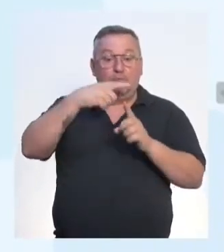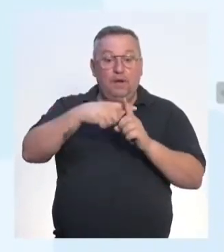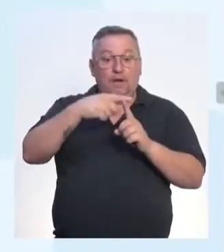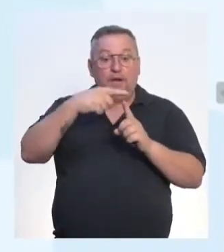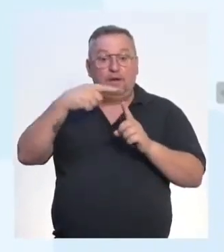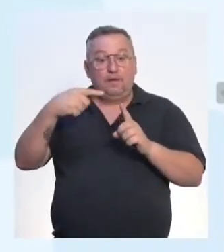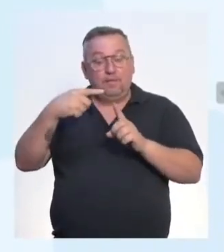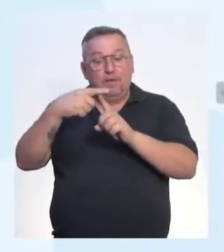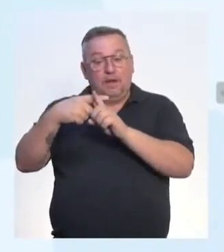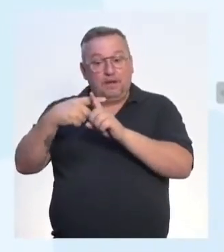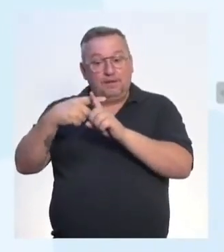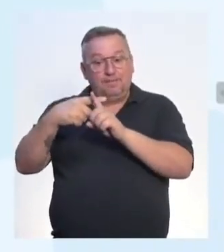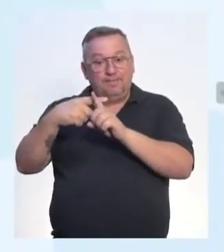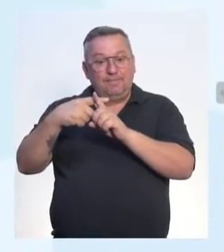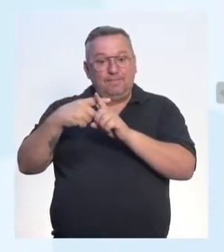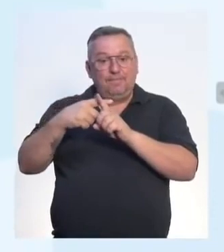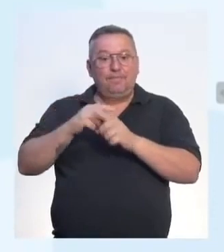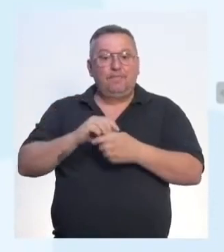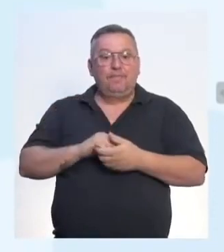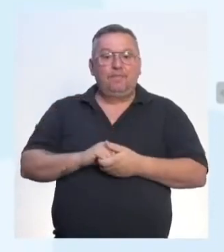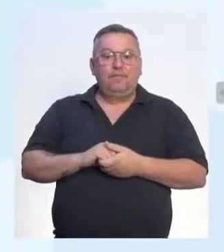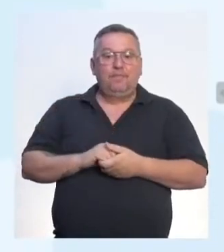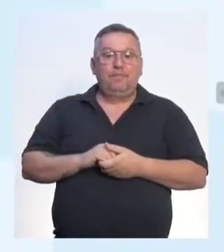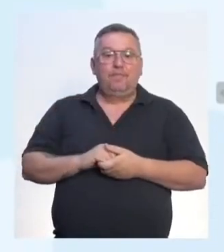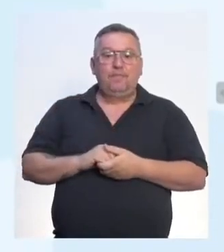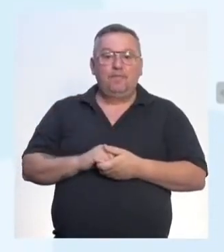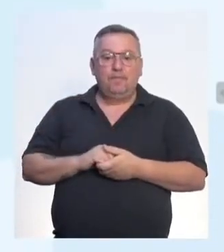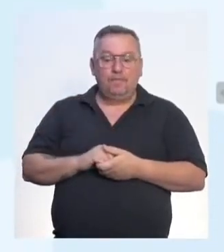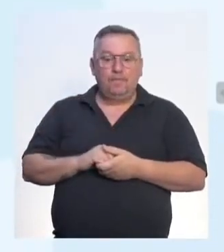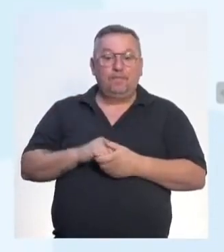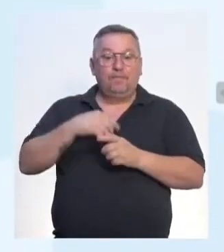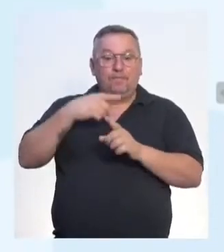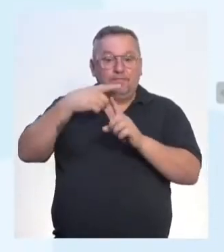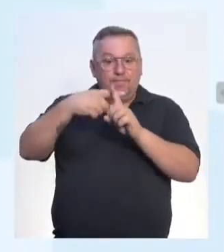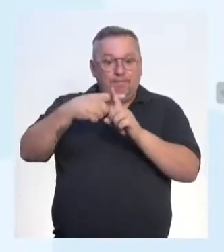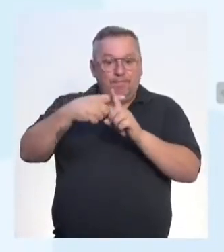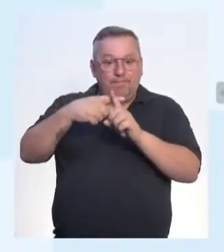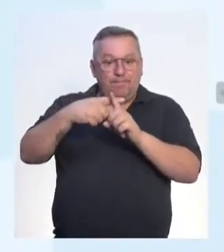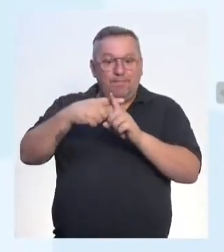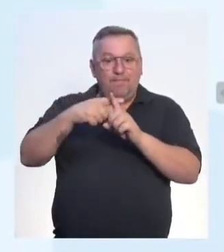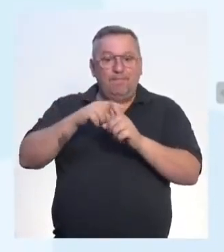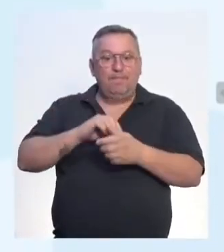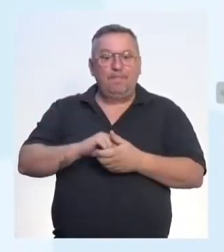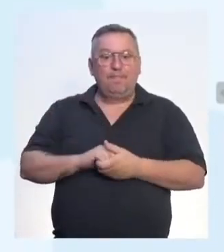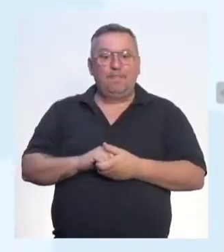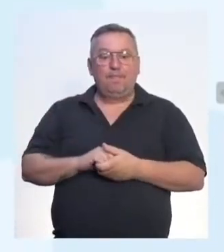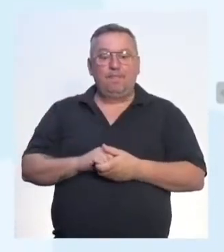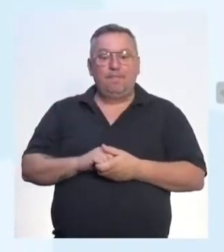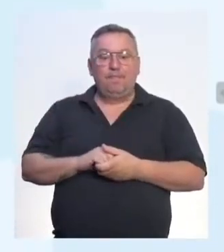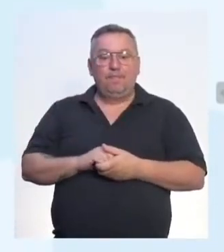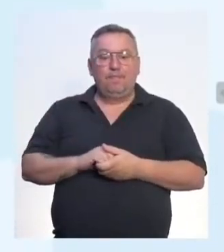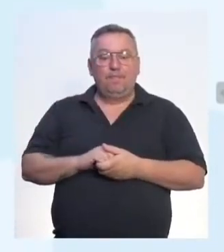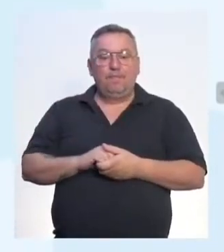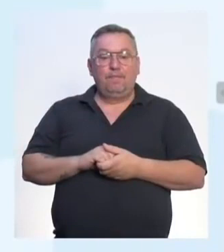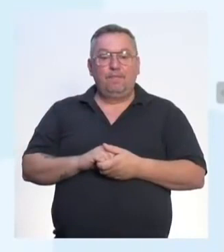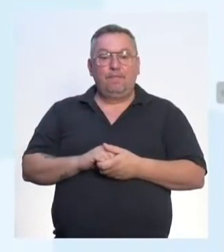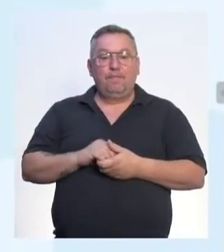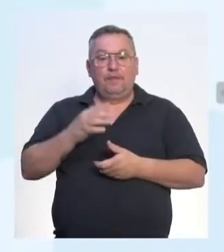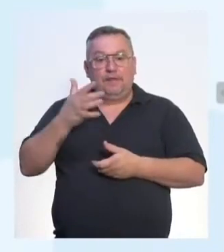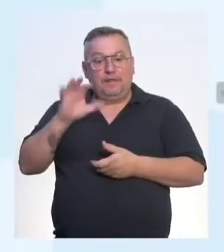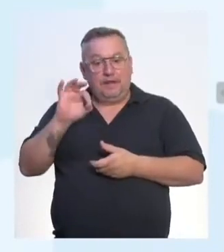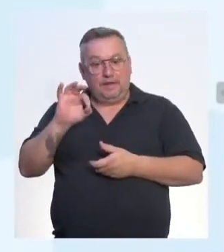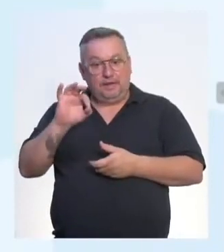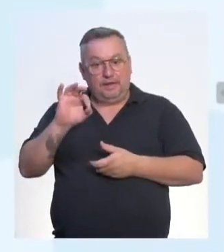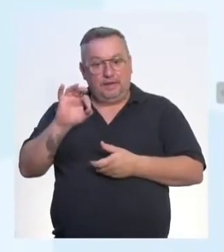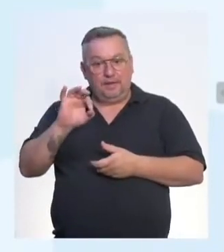sinal, 2 positivos. Então, eu vou ter aqui mais, então, sinais iguais, 2 vezes 5,